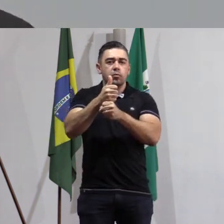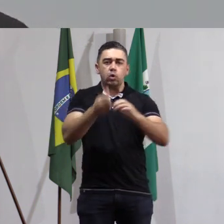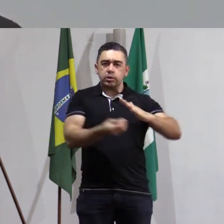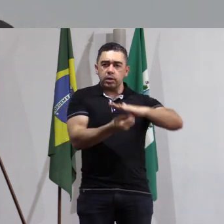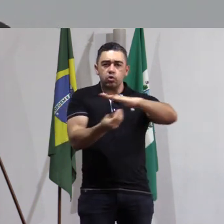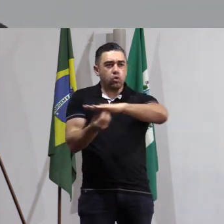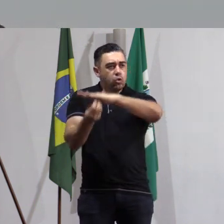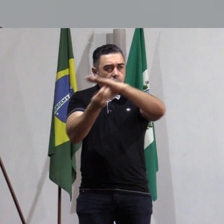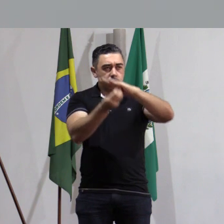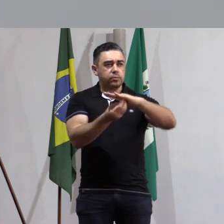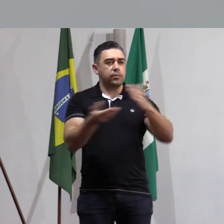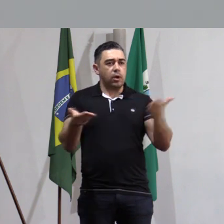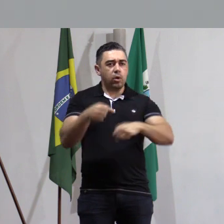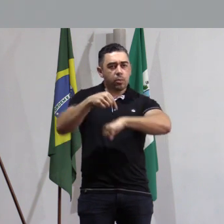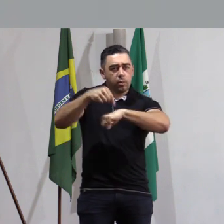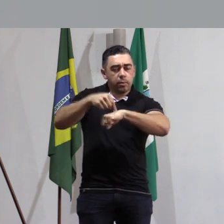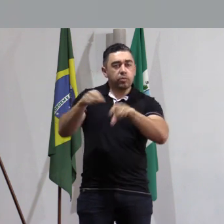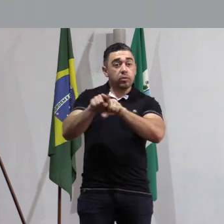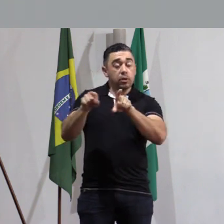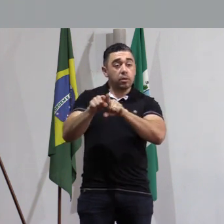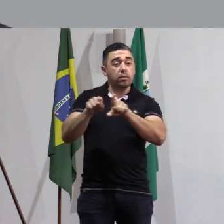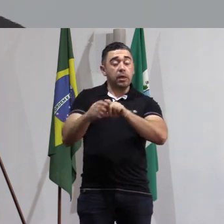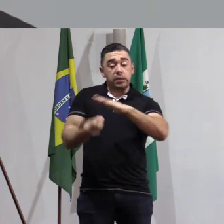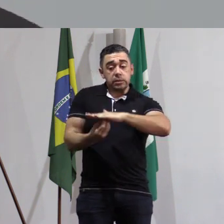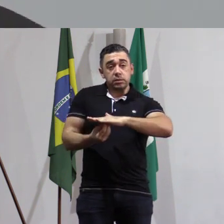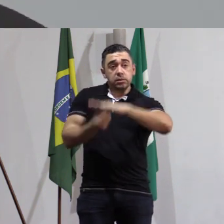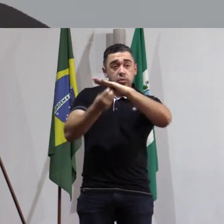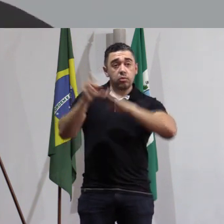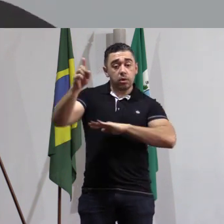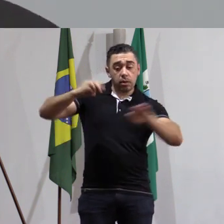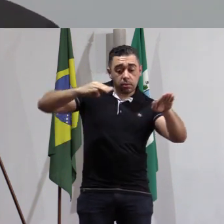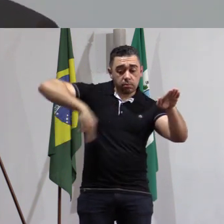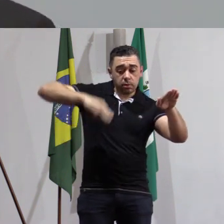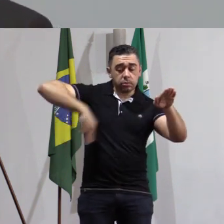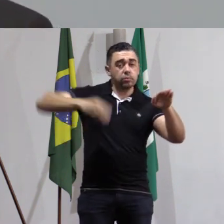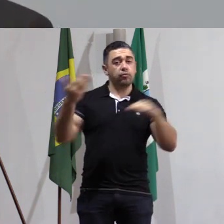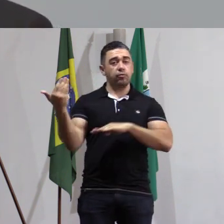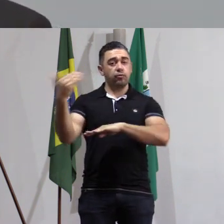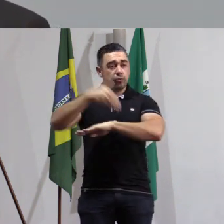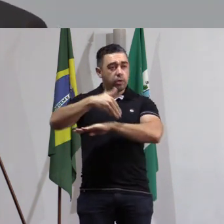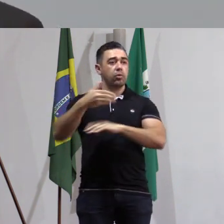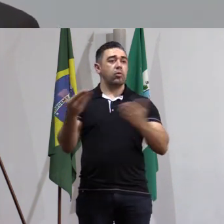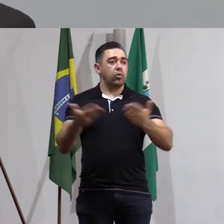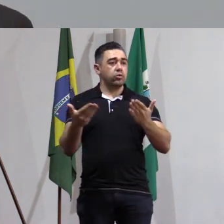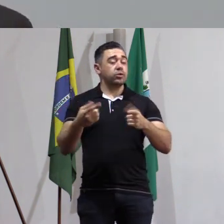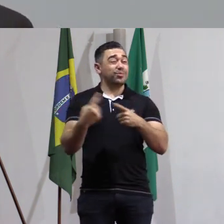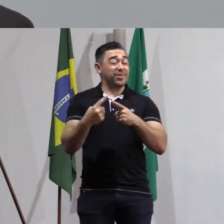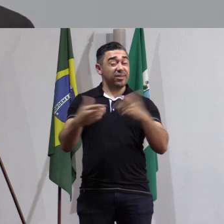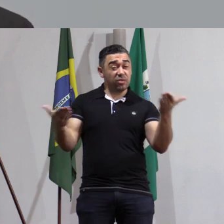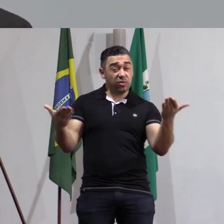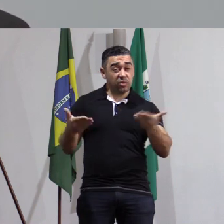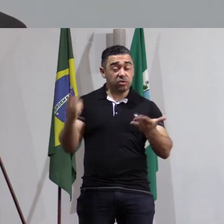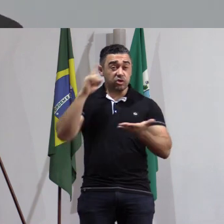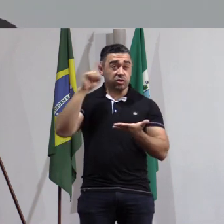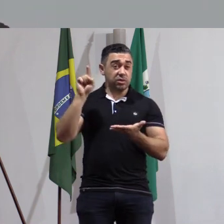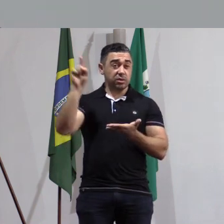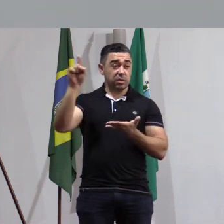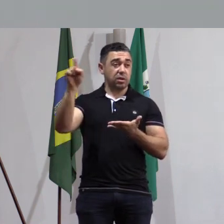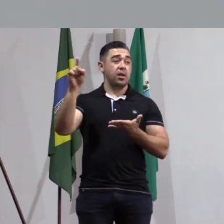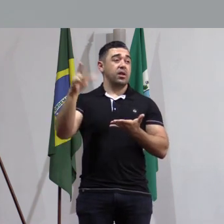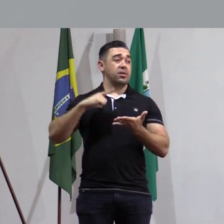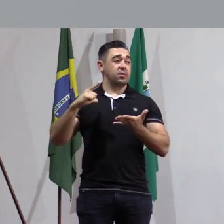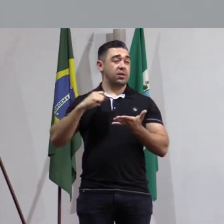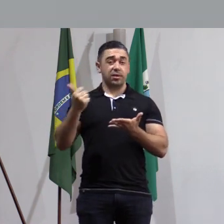se me permite, em particular, em nome do setor litoral, na medida em que hoje, precisamente hoje, é o dia que o setor litoral